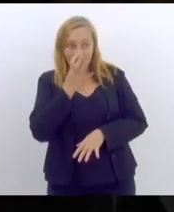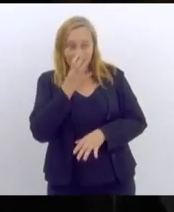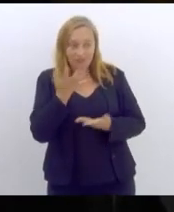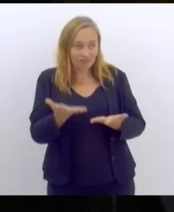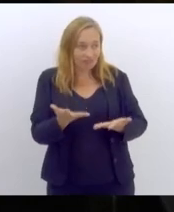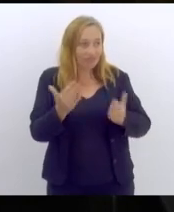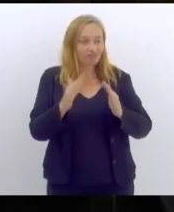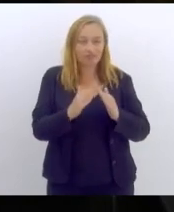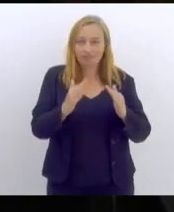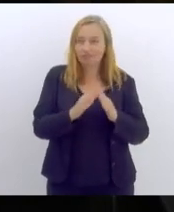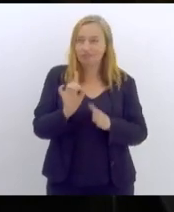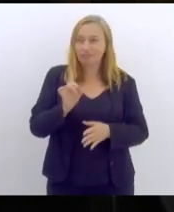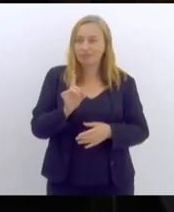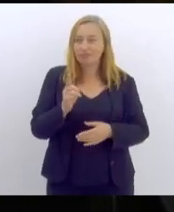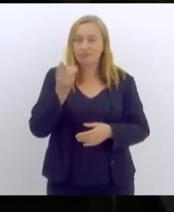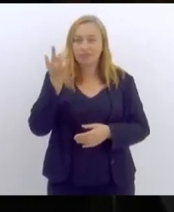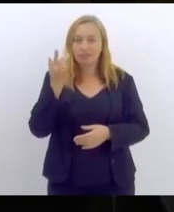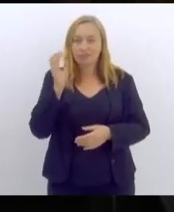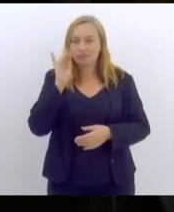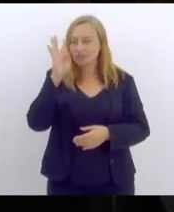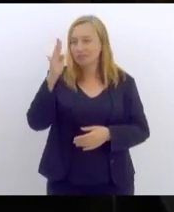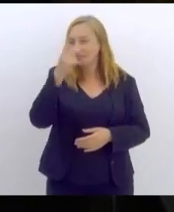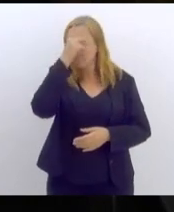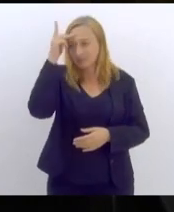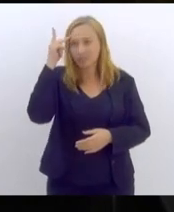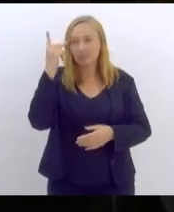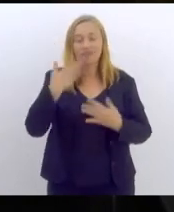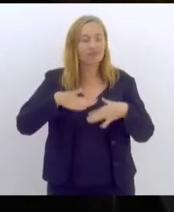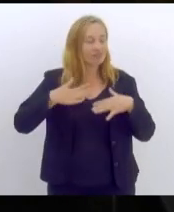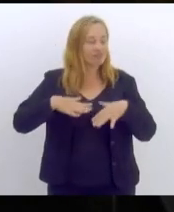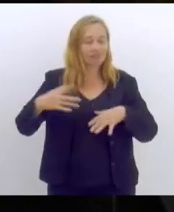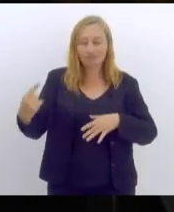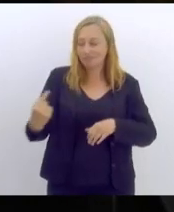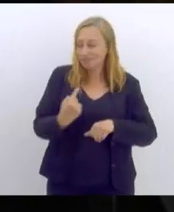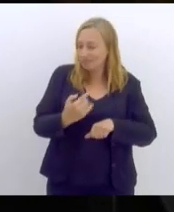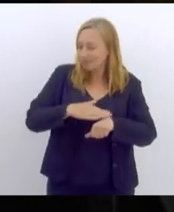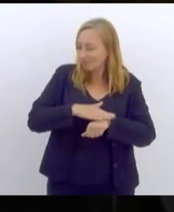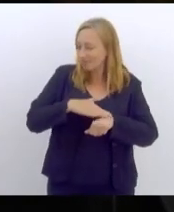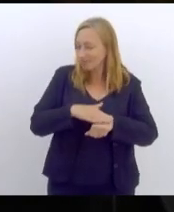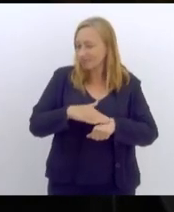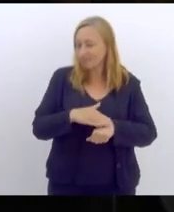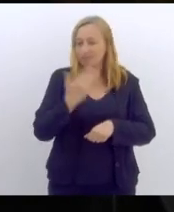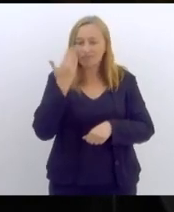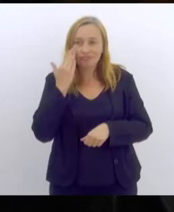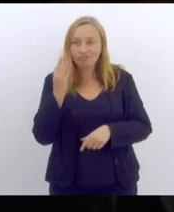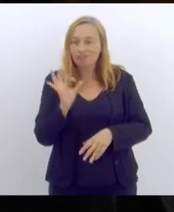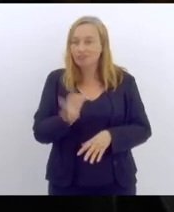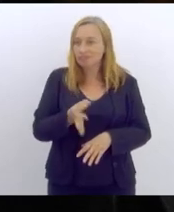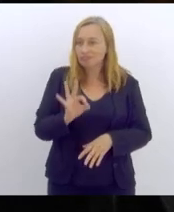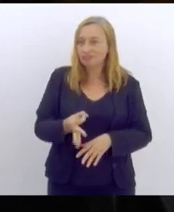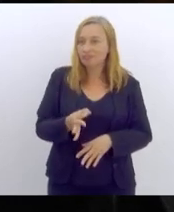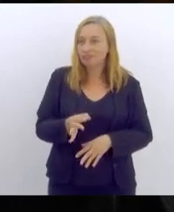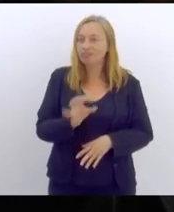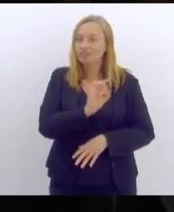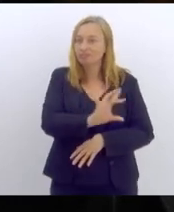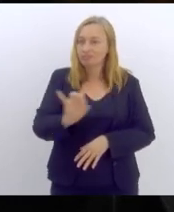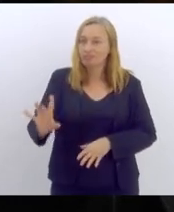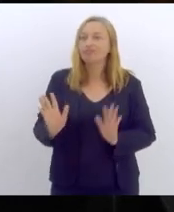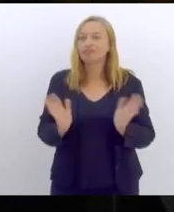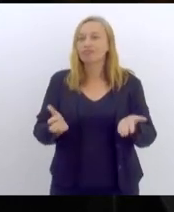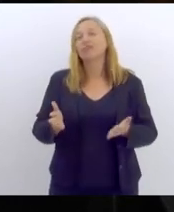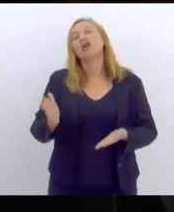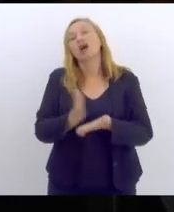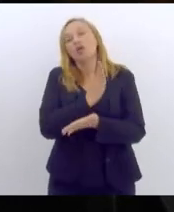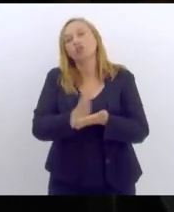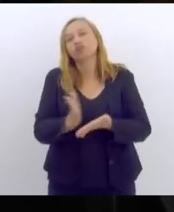casa. Não esperava um movimento de pessoas tranquilas, vindo conversar, procurando entender de fato cada um aqui. Eu sei que alguns